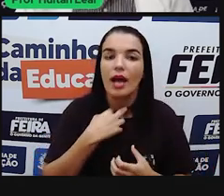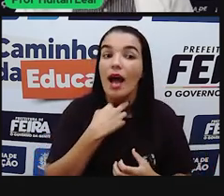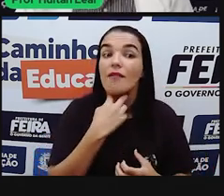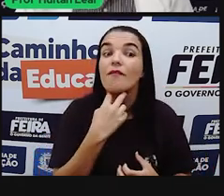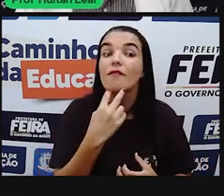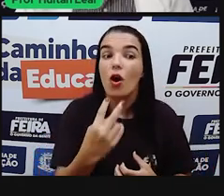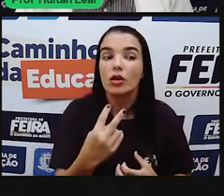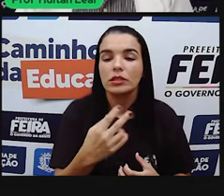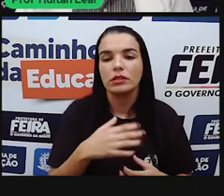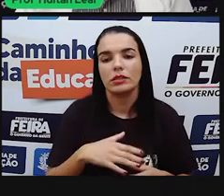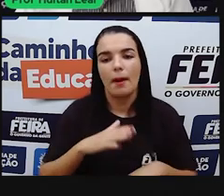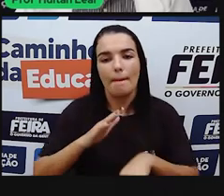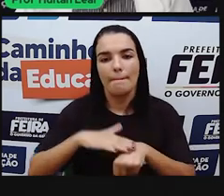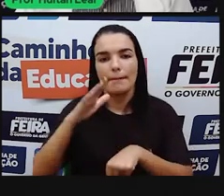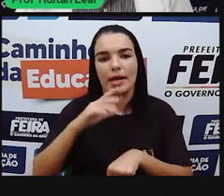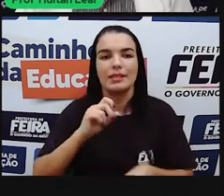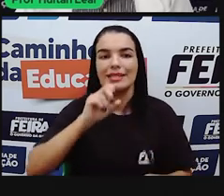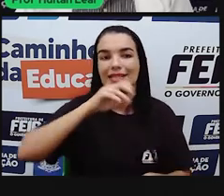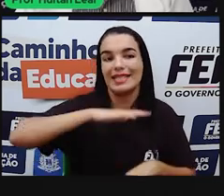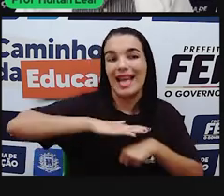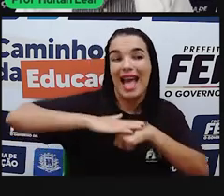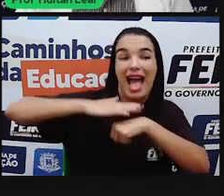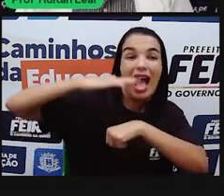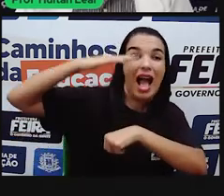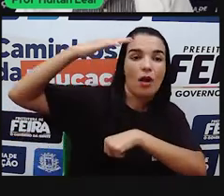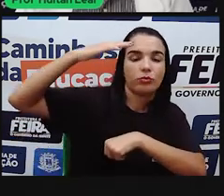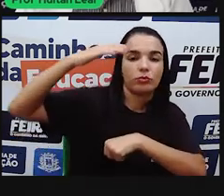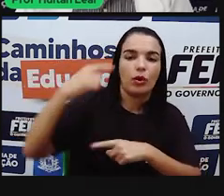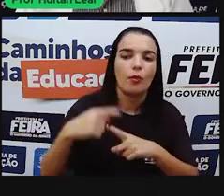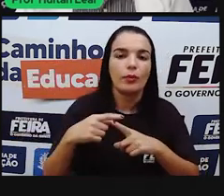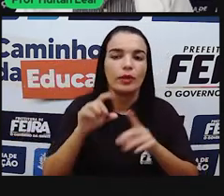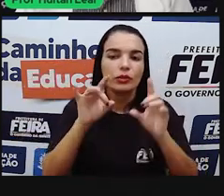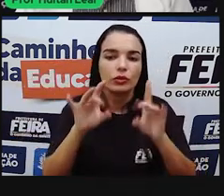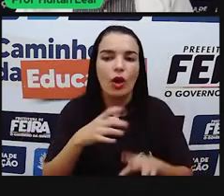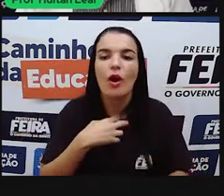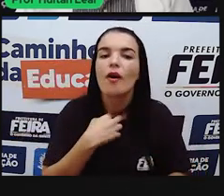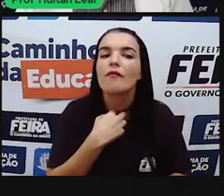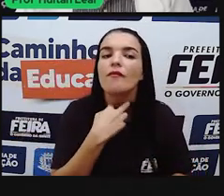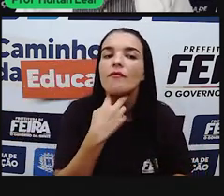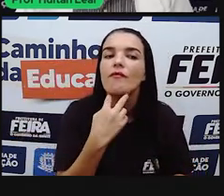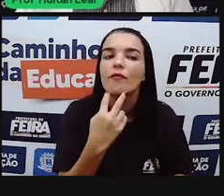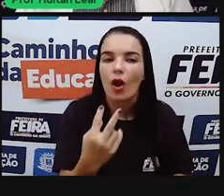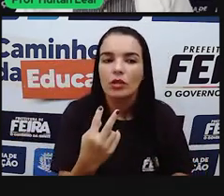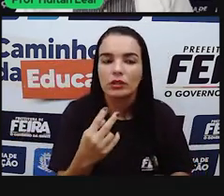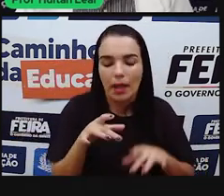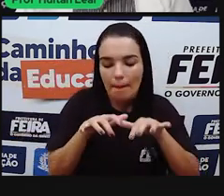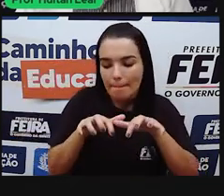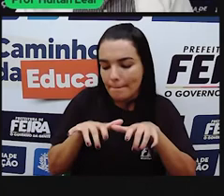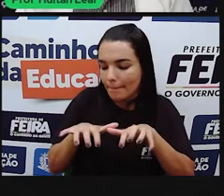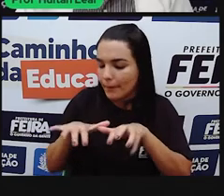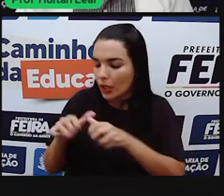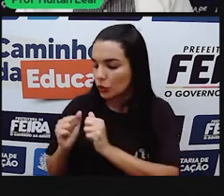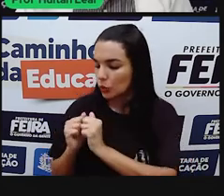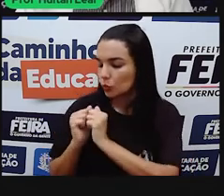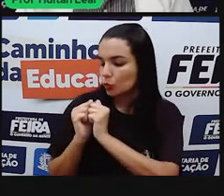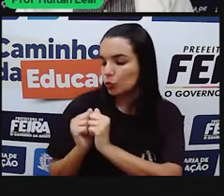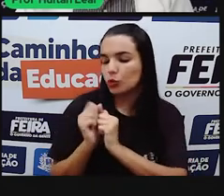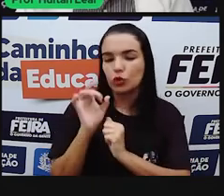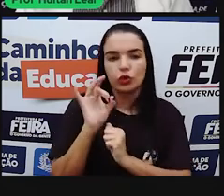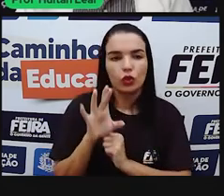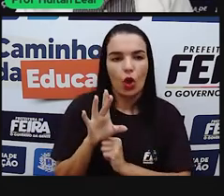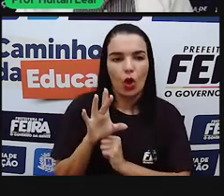esse autor, ele as compunha apenas para voz e piano. Só tinha o acompanhamento, a voz só